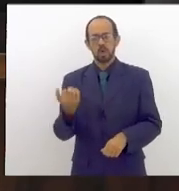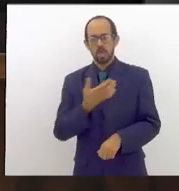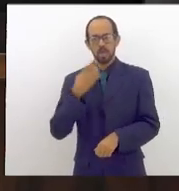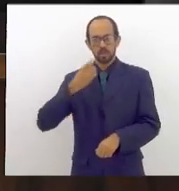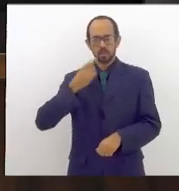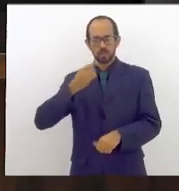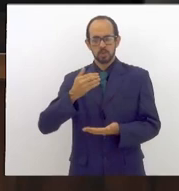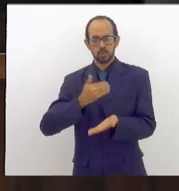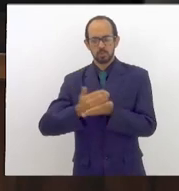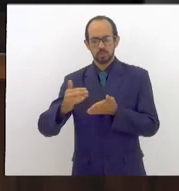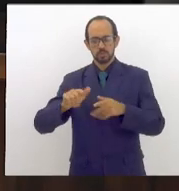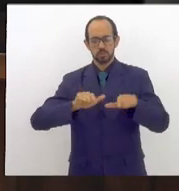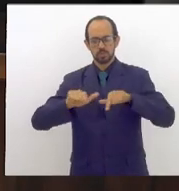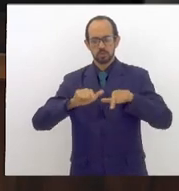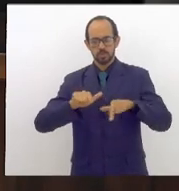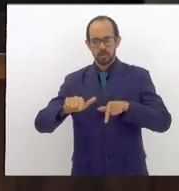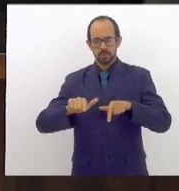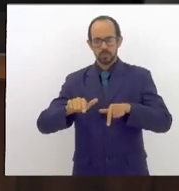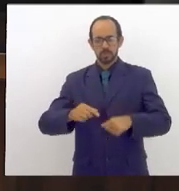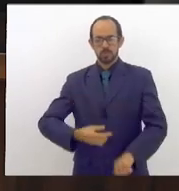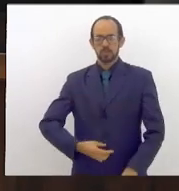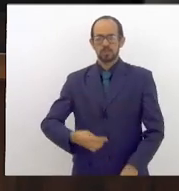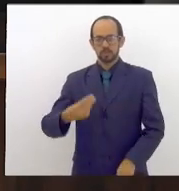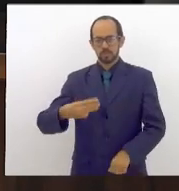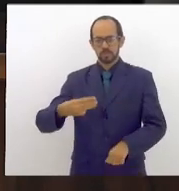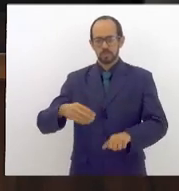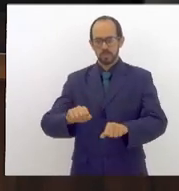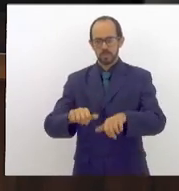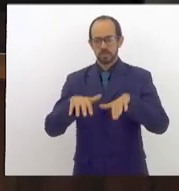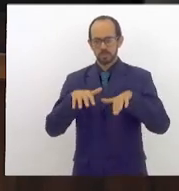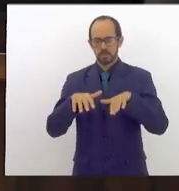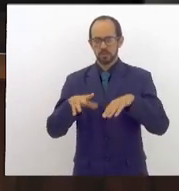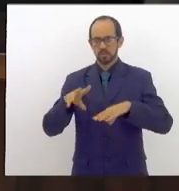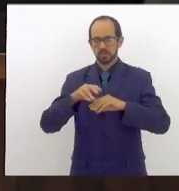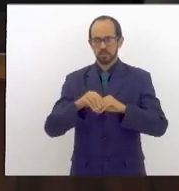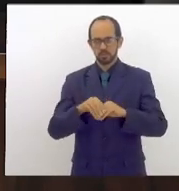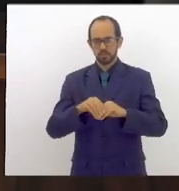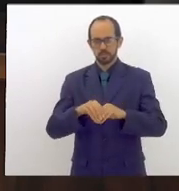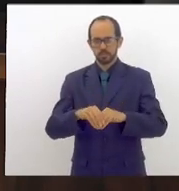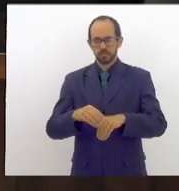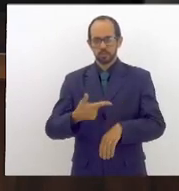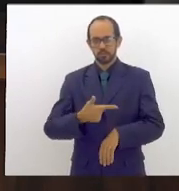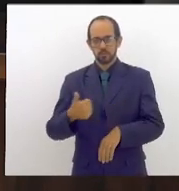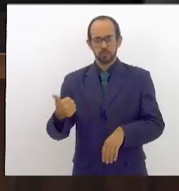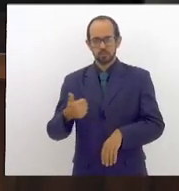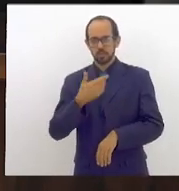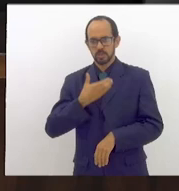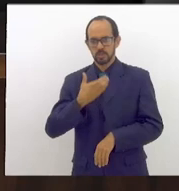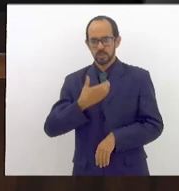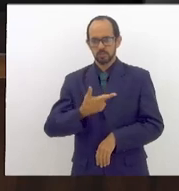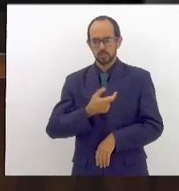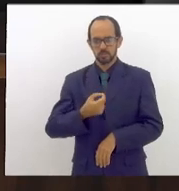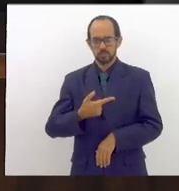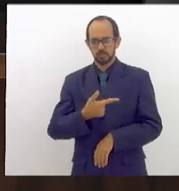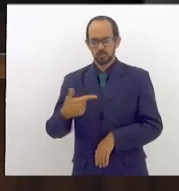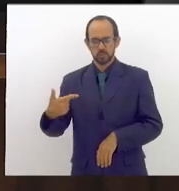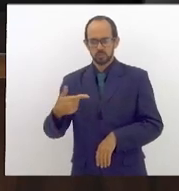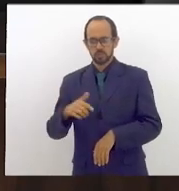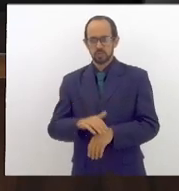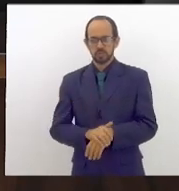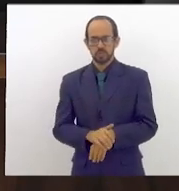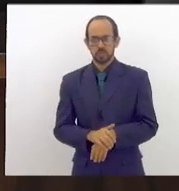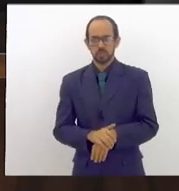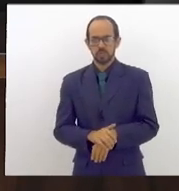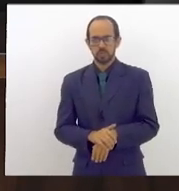iniciamos os nossos trabalhos está aberta terceira sessão extraordinária do dia 21 de dezembro de 22 presidência